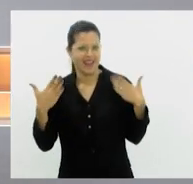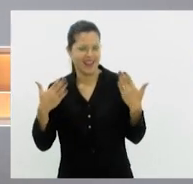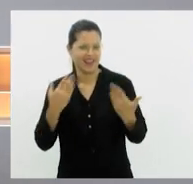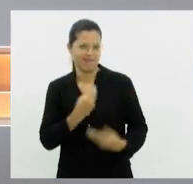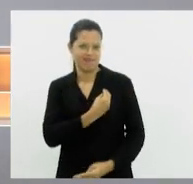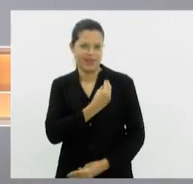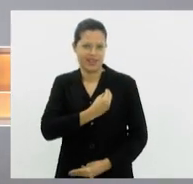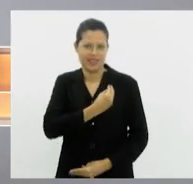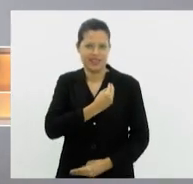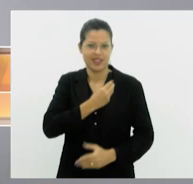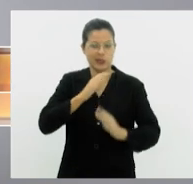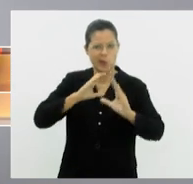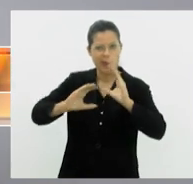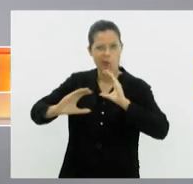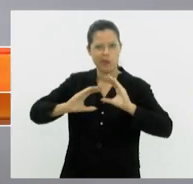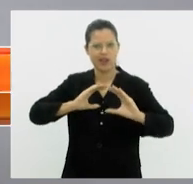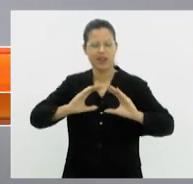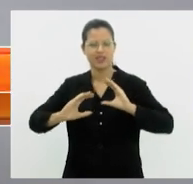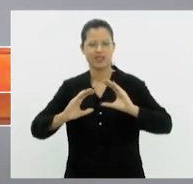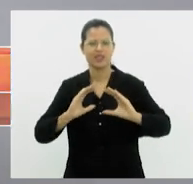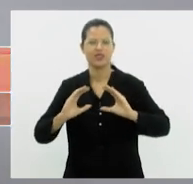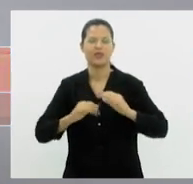presente, comunicativo,